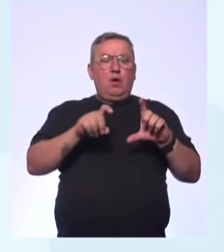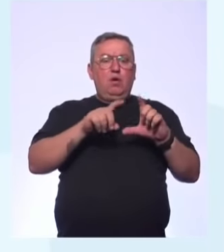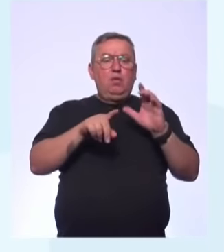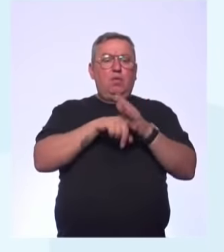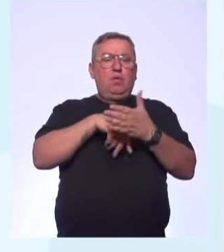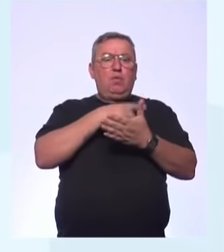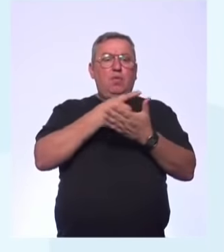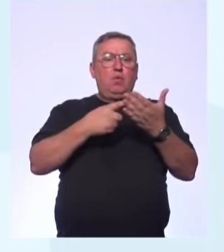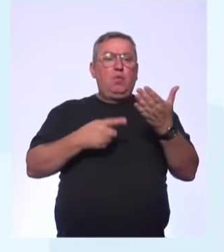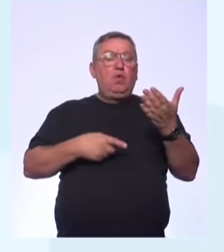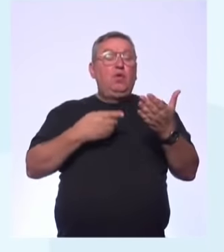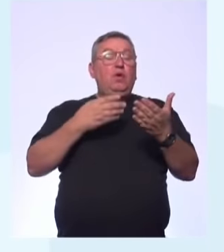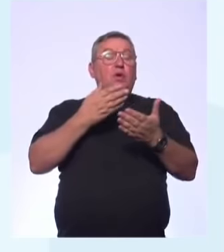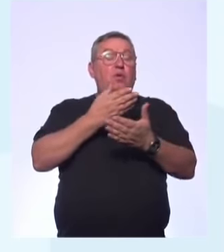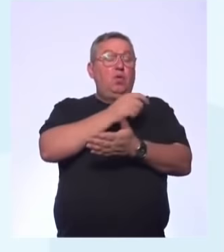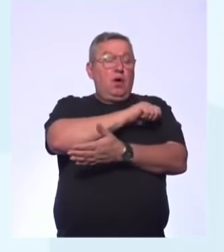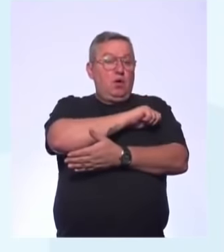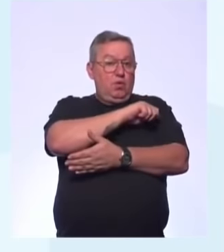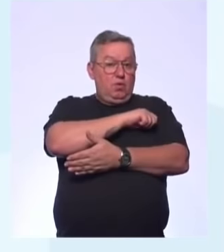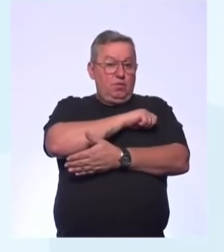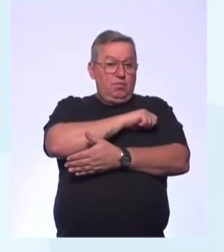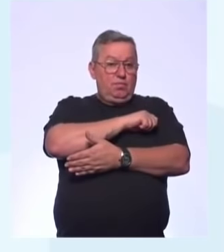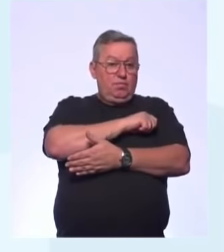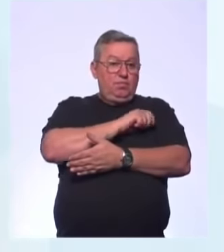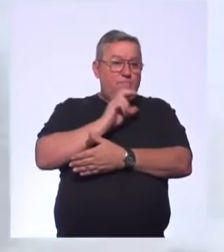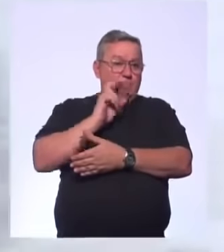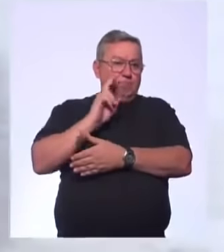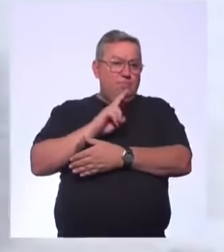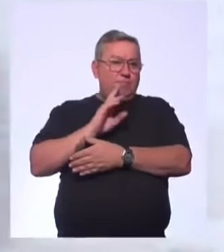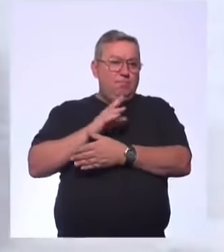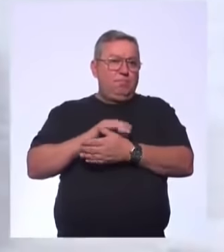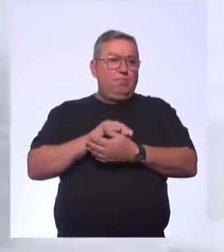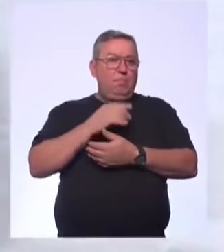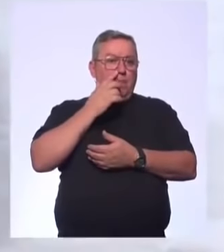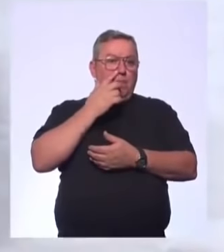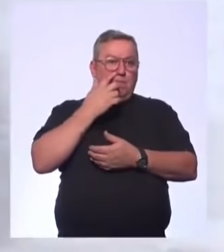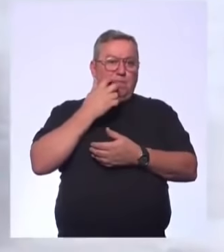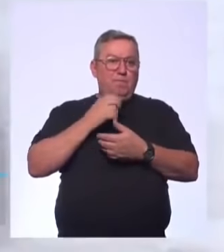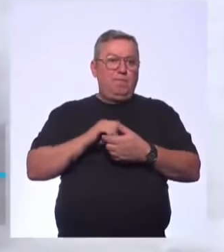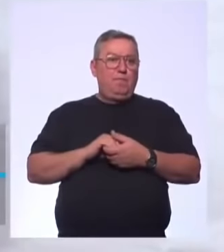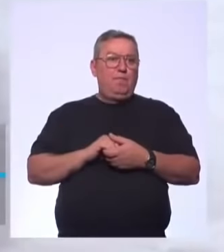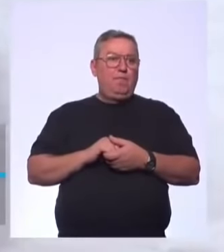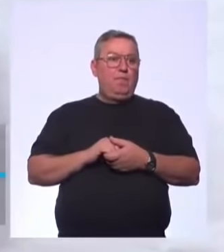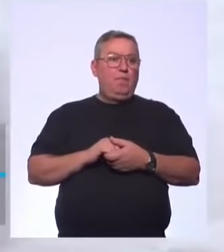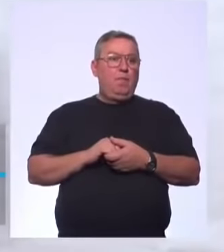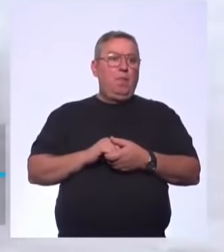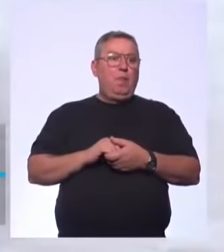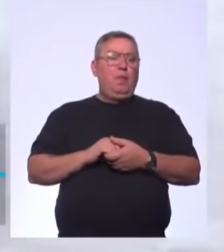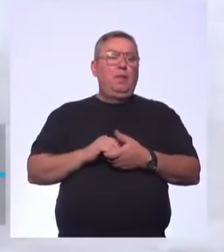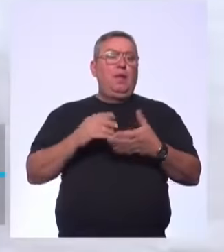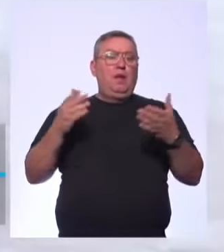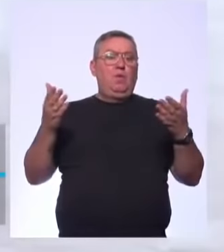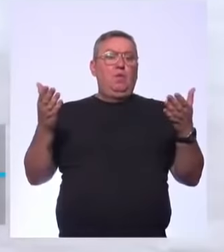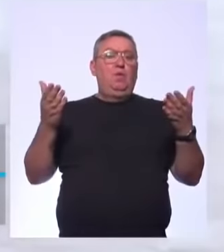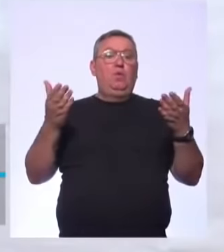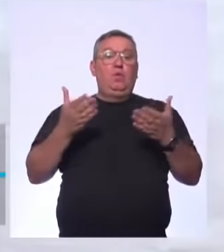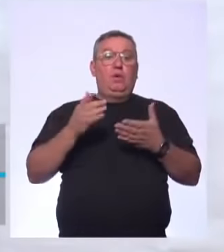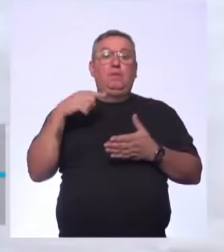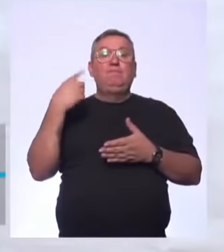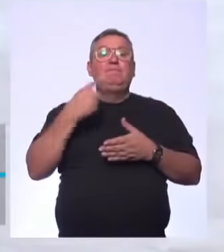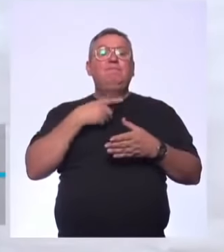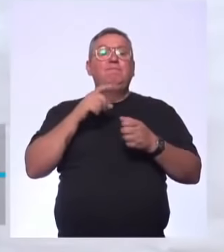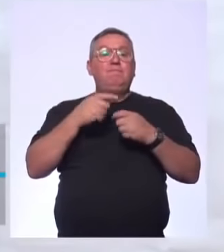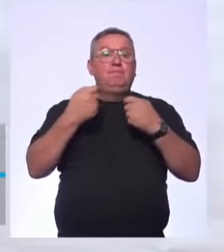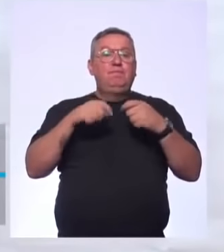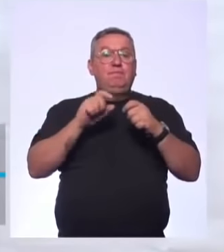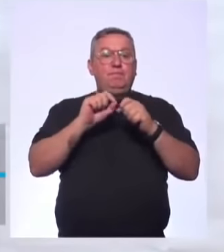apostila do aluno, ok? Já deu para vocês verem? Né? Tá tudo certinho, né? Então, agora, o que nós vamos